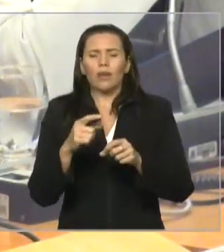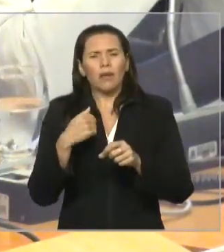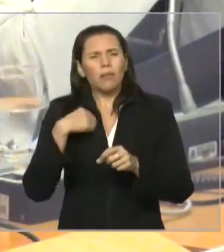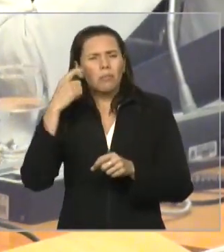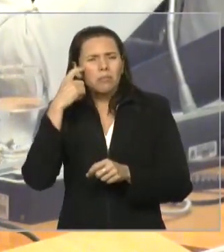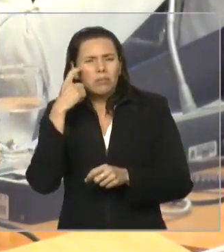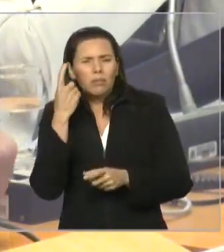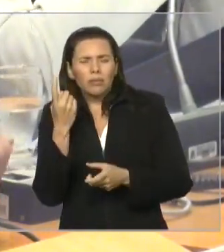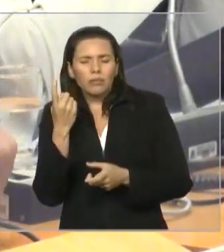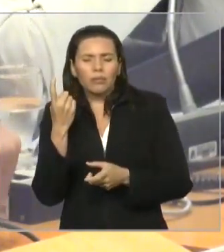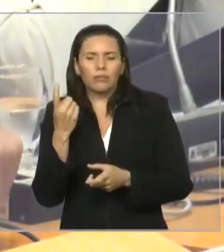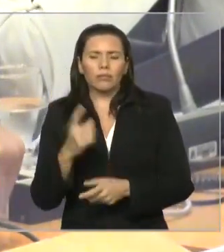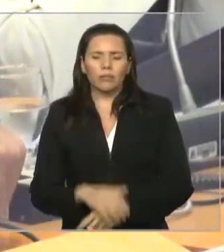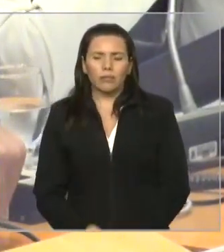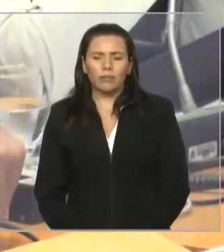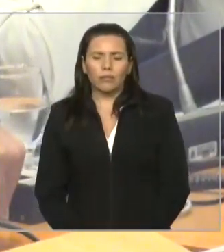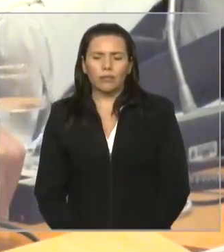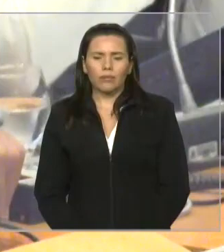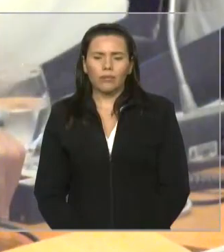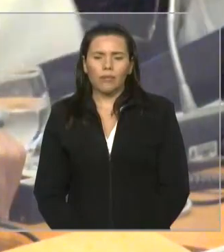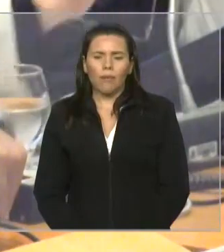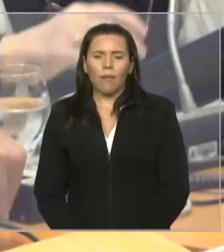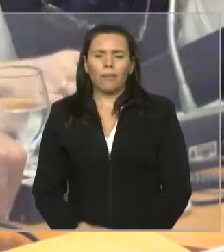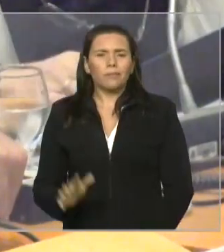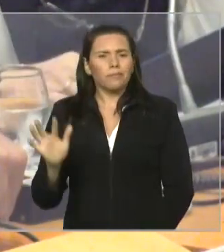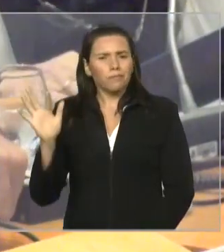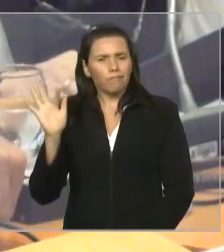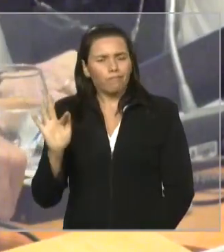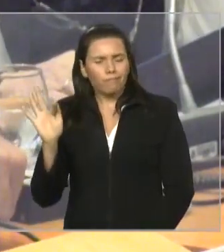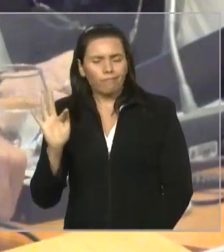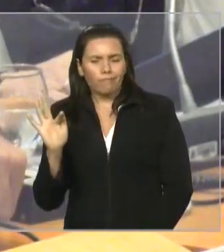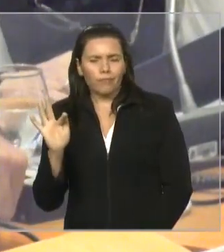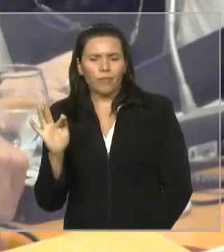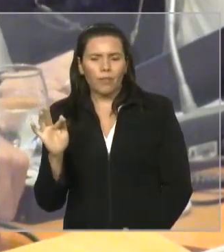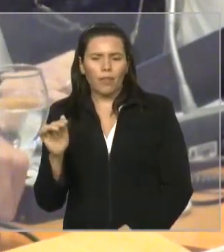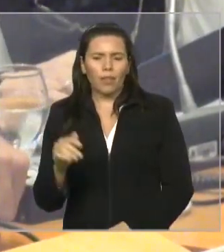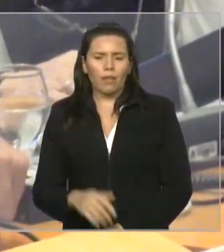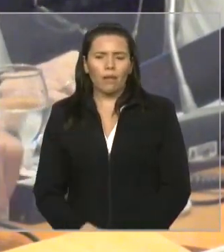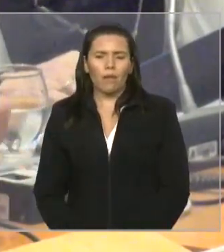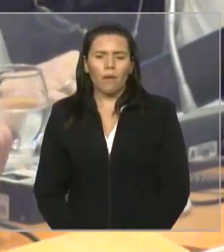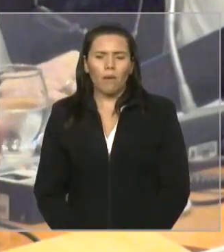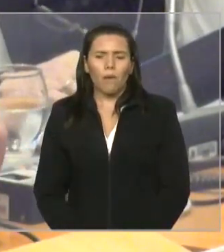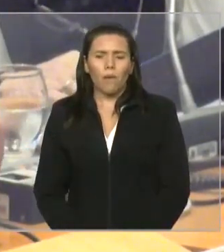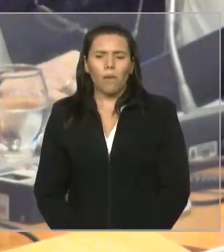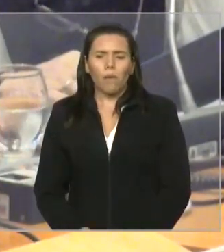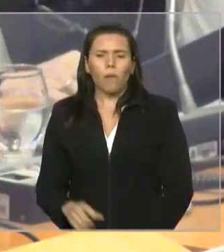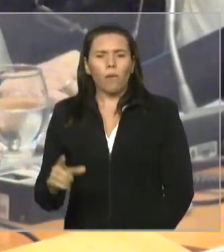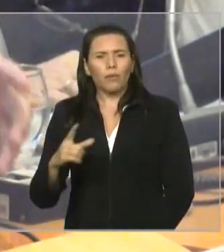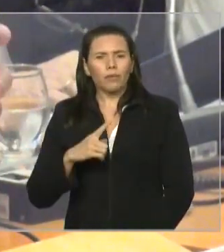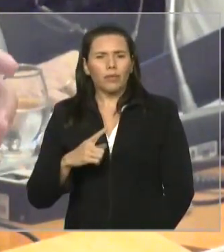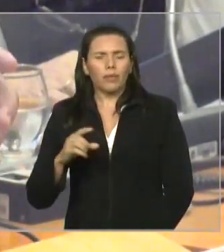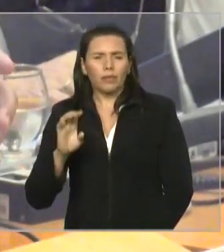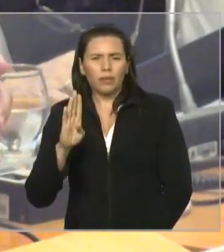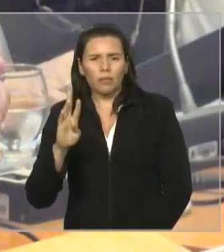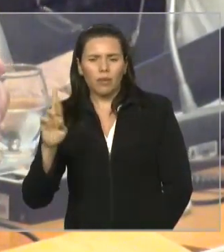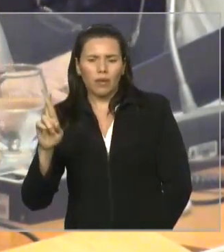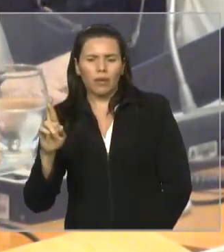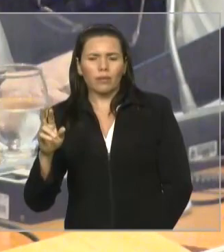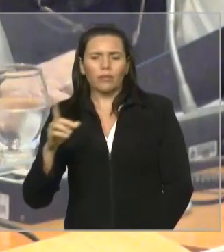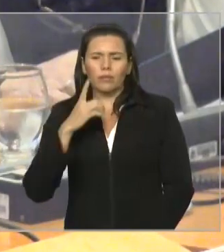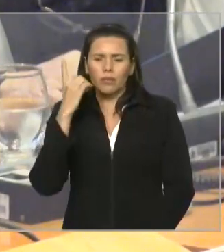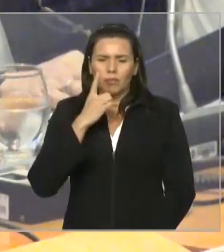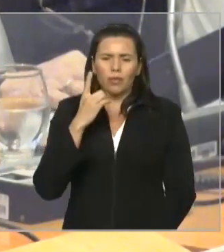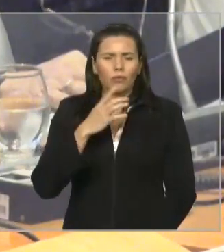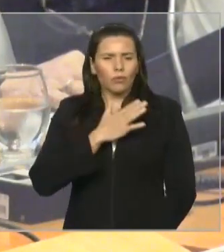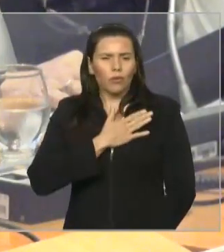a nível federal, considerando que ele só tem atuação na polícia, nas BRs. Né? Mas como os deputados daqui gostam muito de falar de BR,